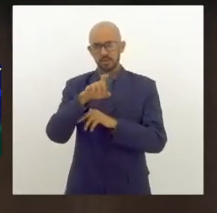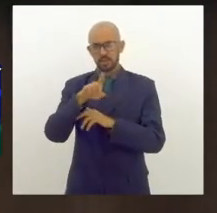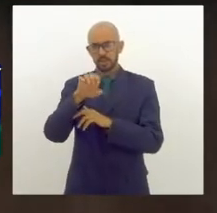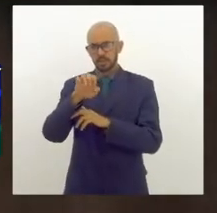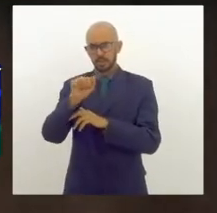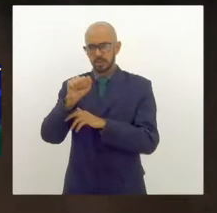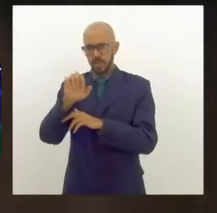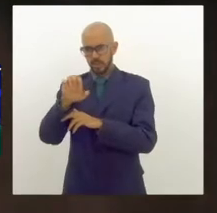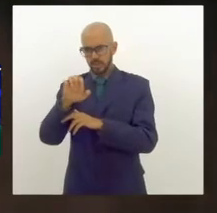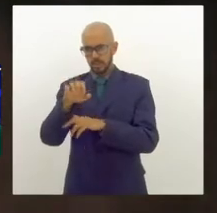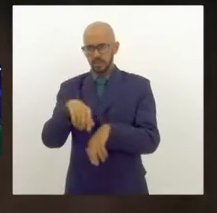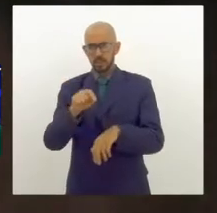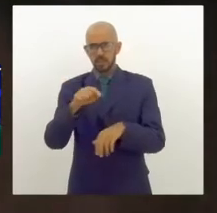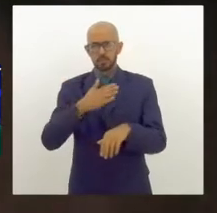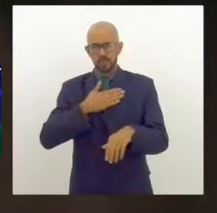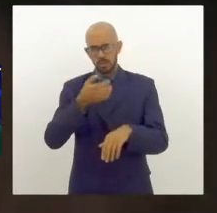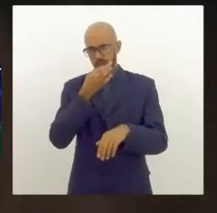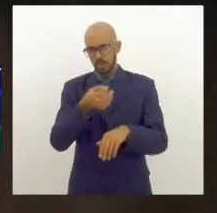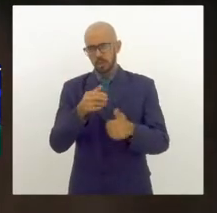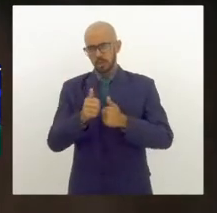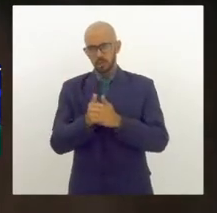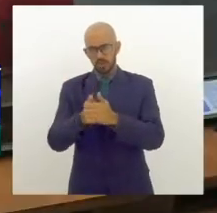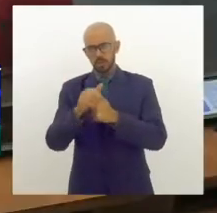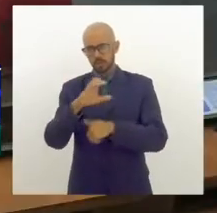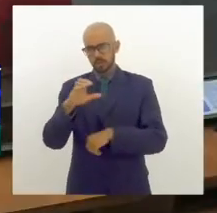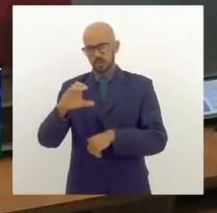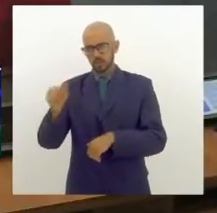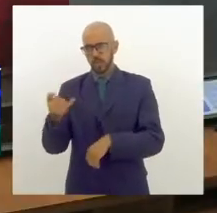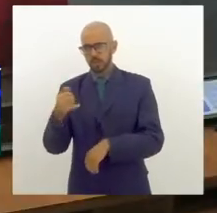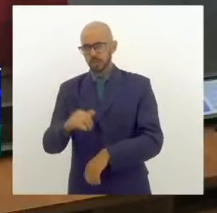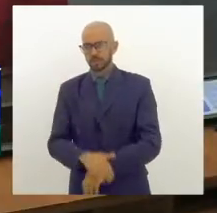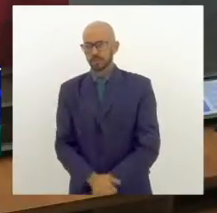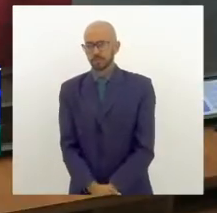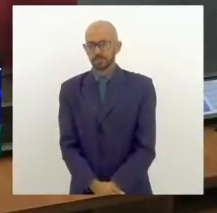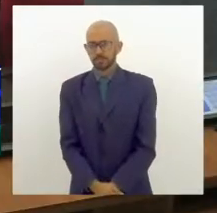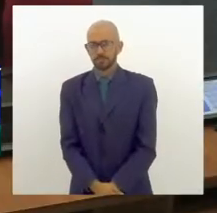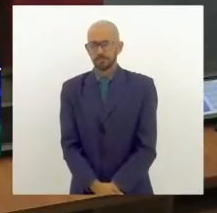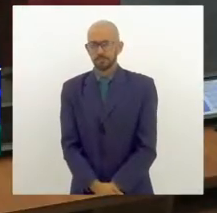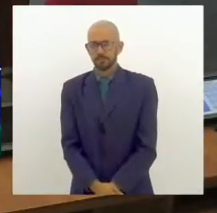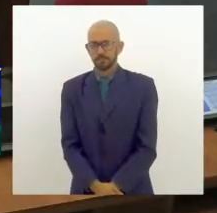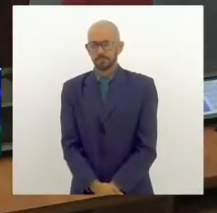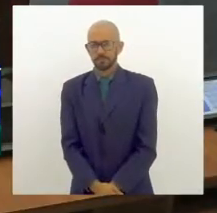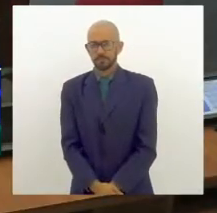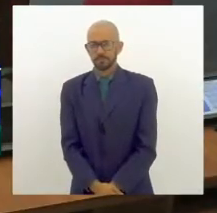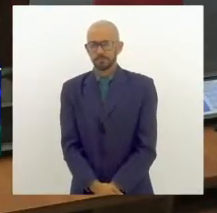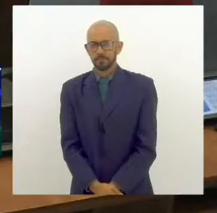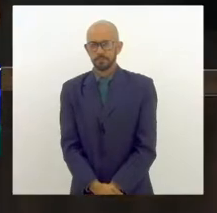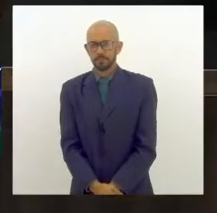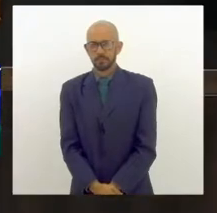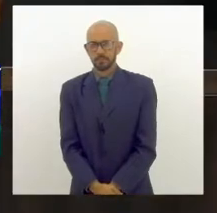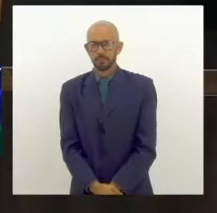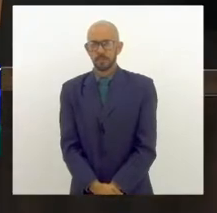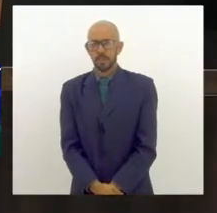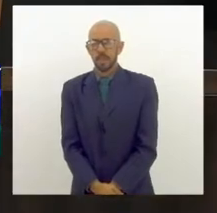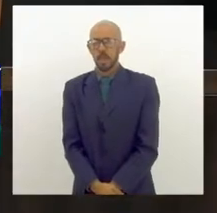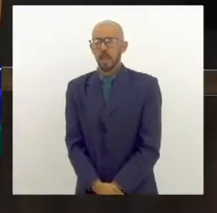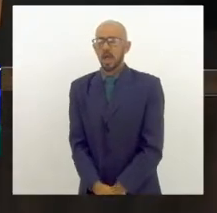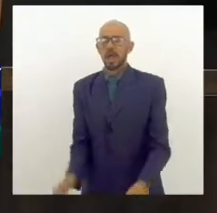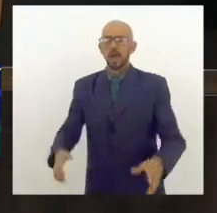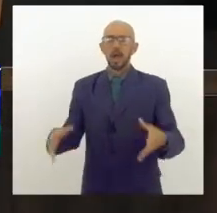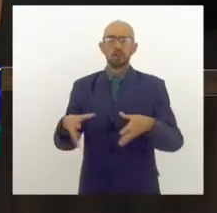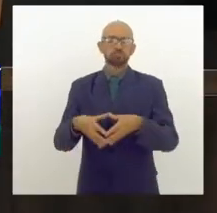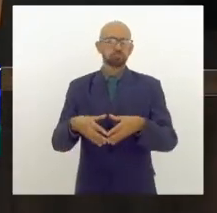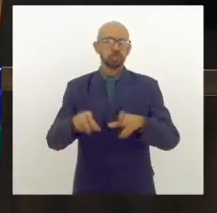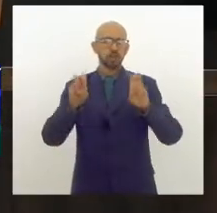é acompanhando a CCJ, presidente. Faz, formaliza para eu poder. Pela Comissão de Assuntos Municipais, deputado